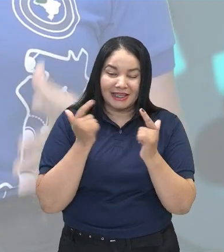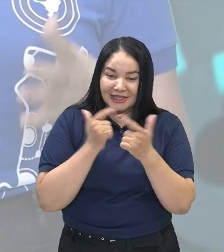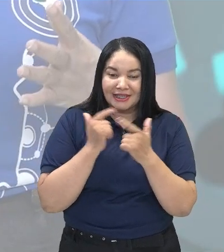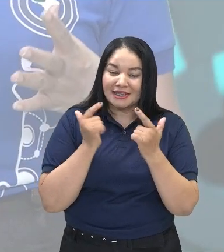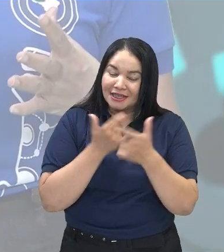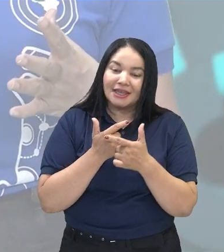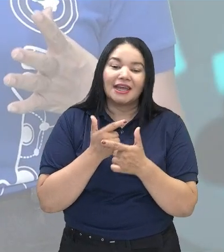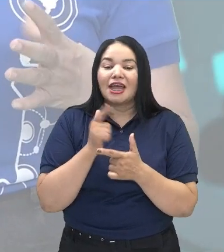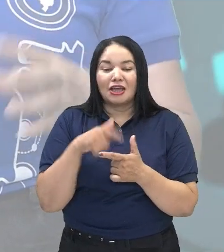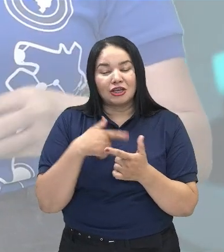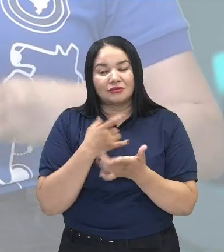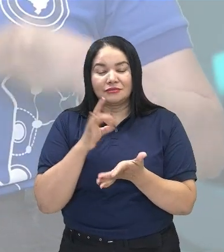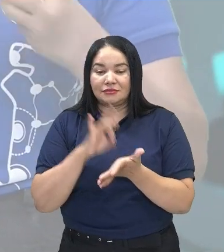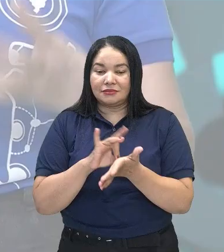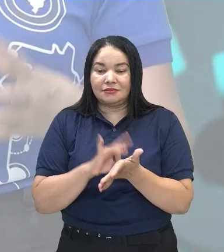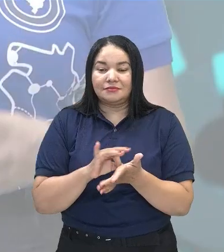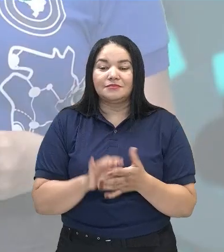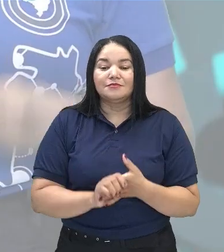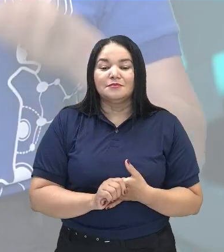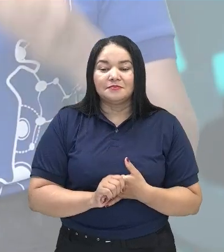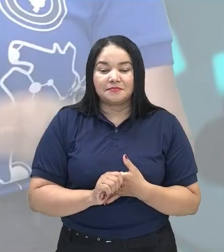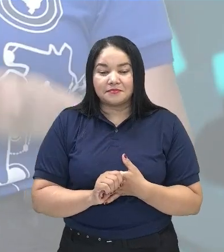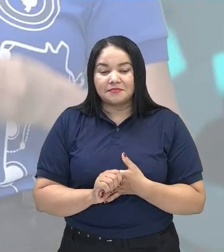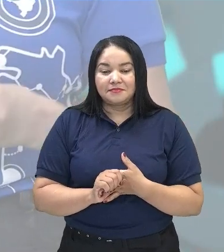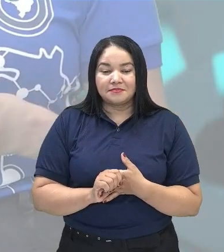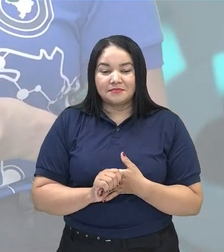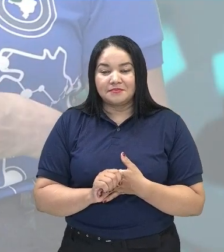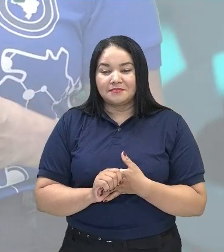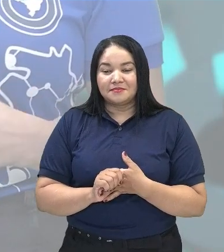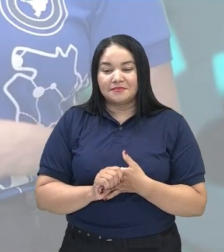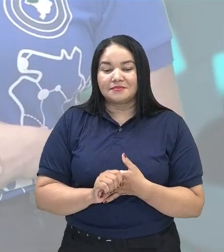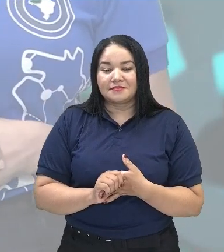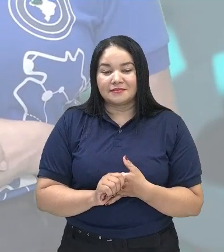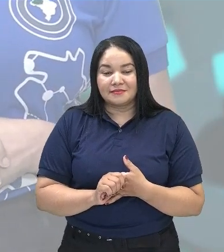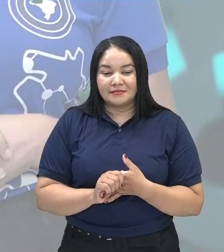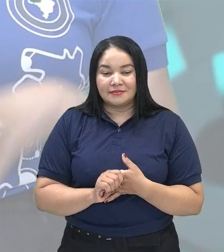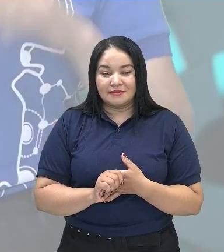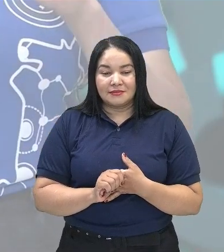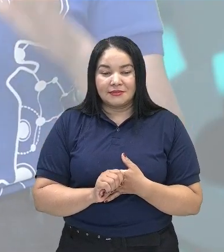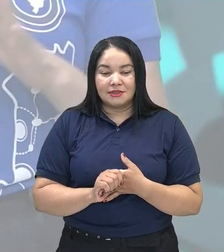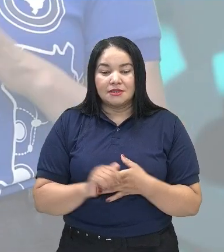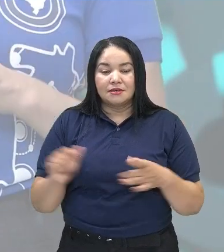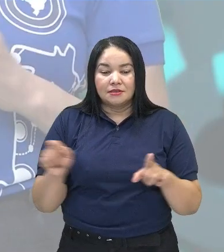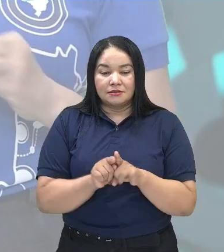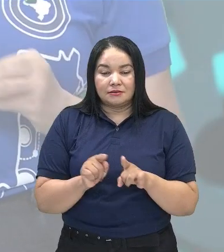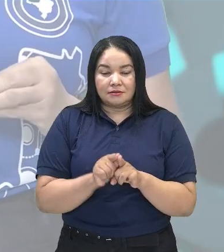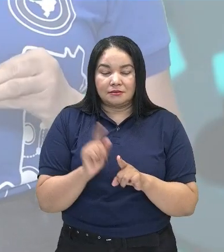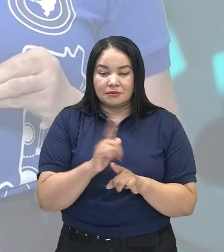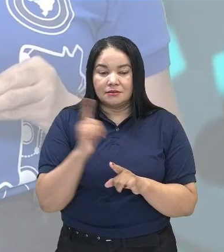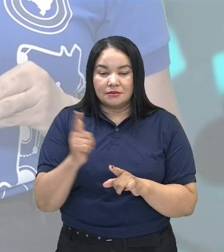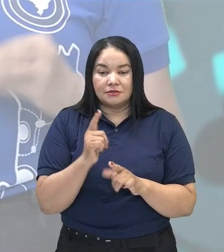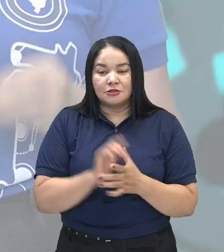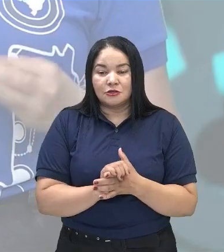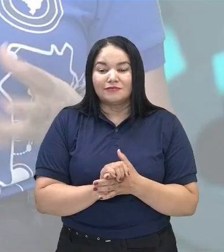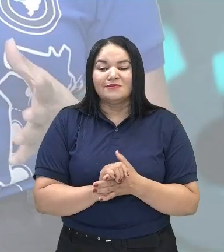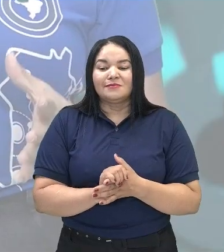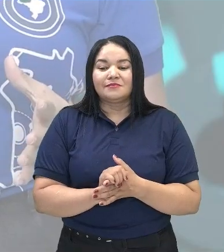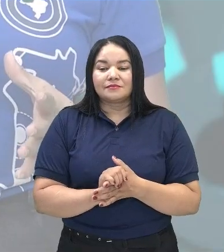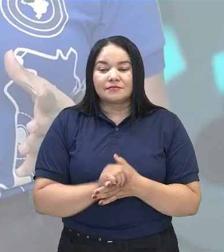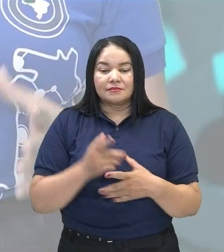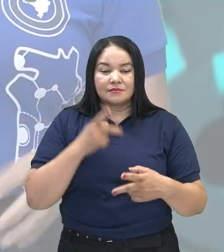engraçado. Então, eu geralmente, né, falo, morro de rir. Outra coisa também que a gente gosta de dizer